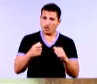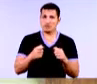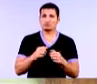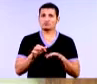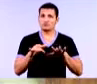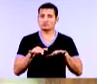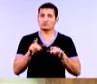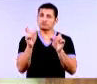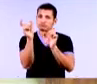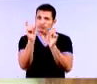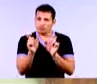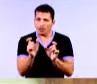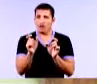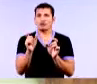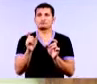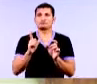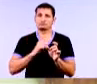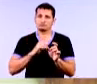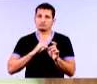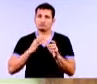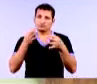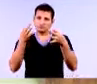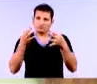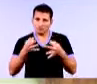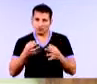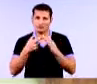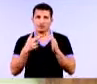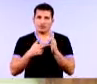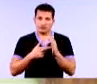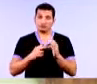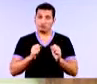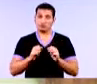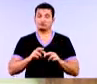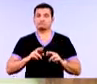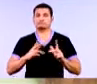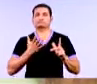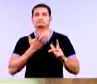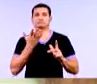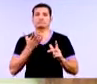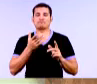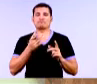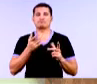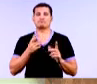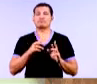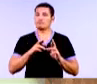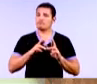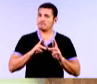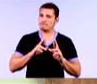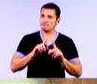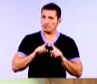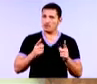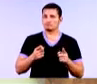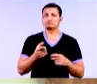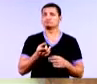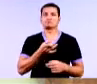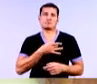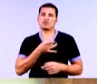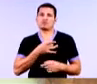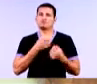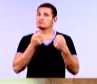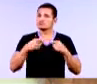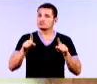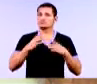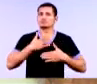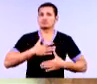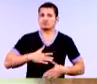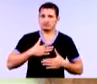estruturada, né? Ela tem aquela coisa. Então isso pode assustar a gente. Meu Deus do céu, o que é isso? Então, assim, não tenham medo, fiquem